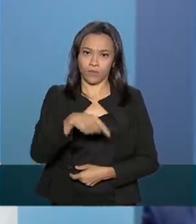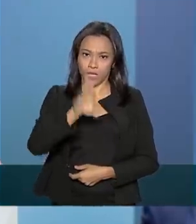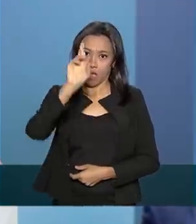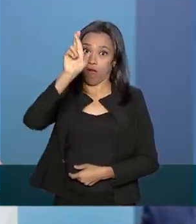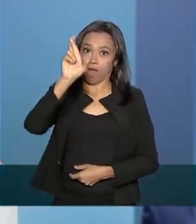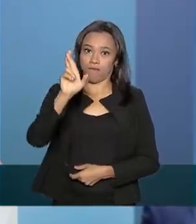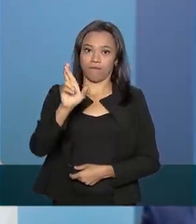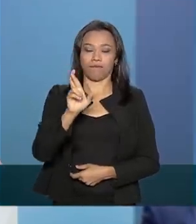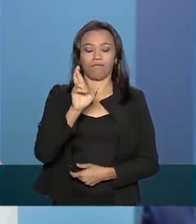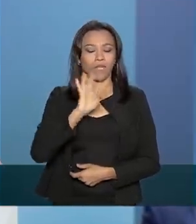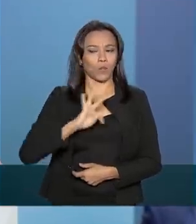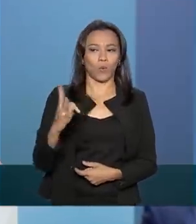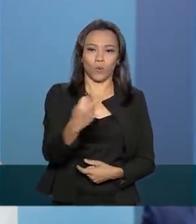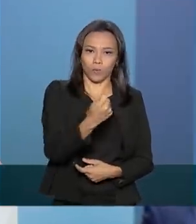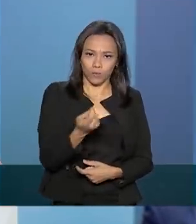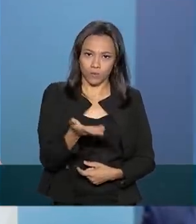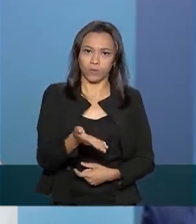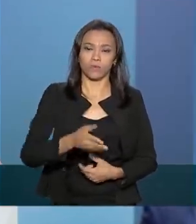Inclusive,